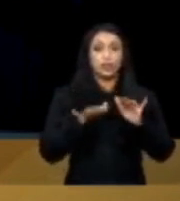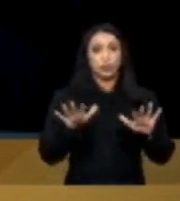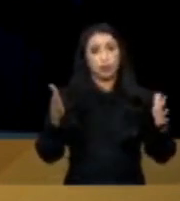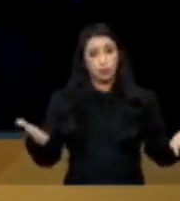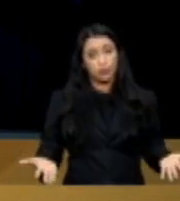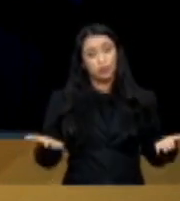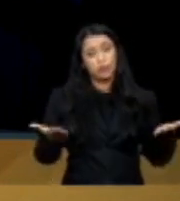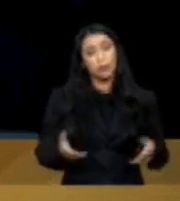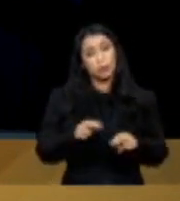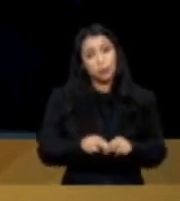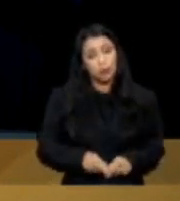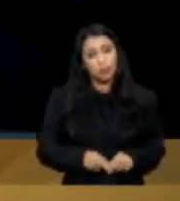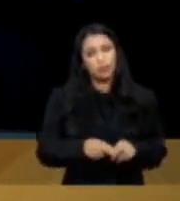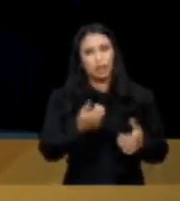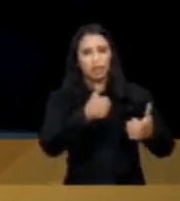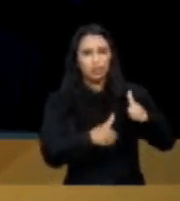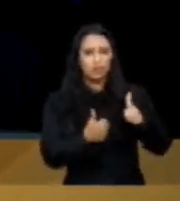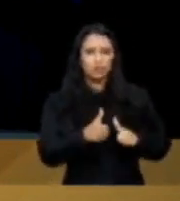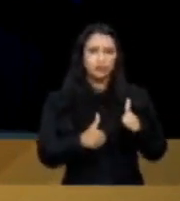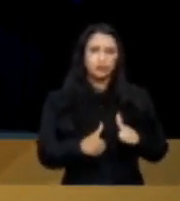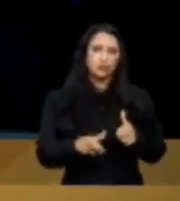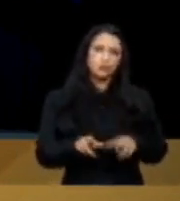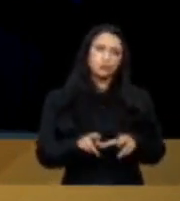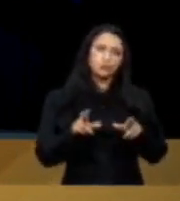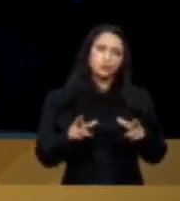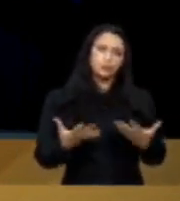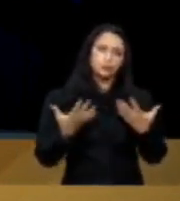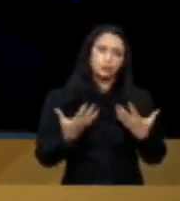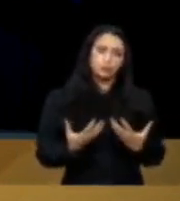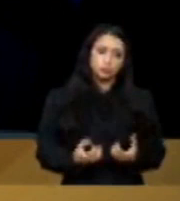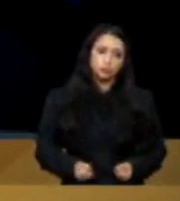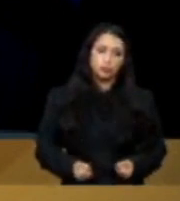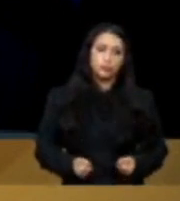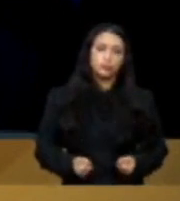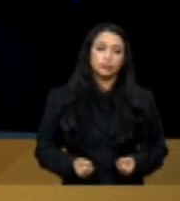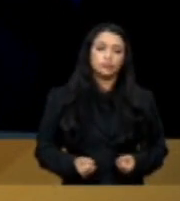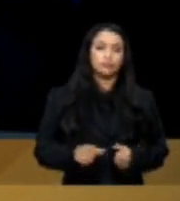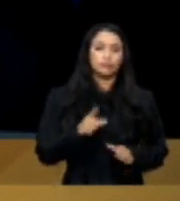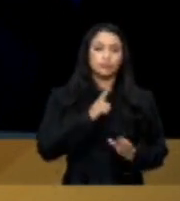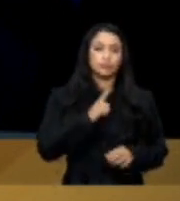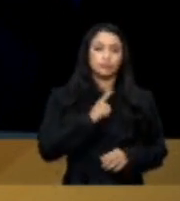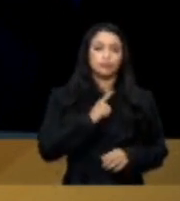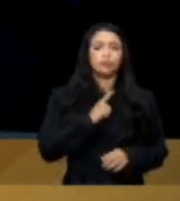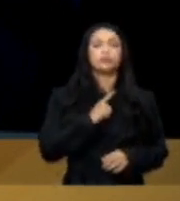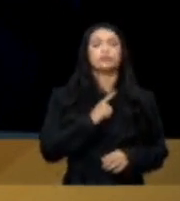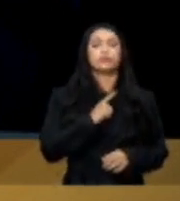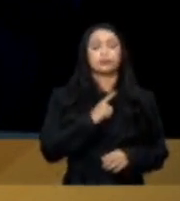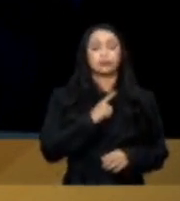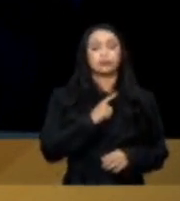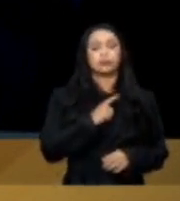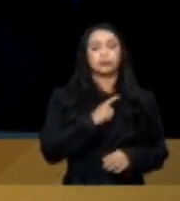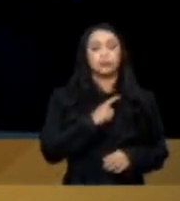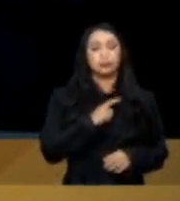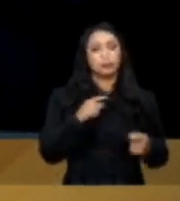senhoras ministras, o critério diferenciador é aceitável e baseia-se em um nexo lógico estabelecido pelos